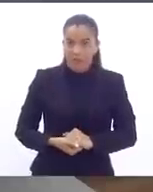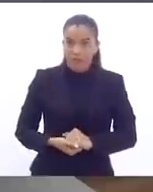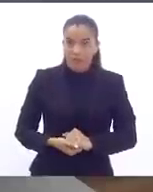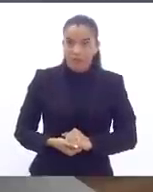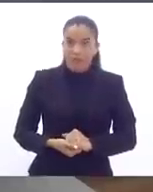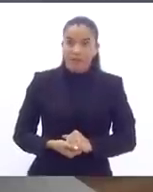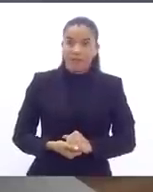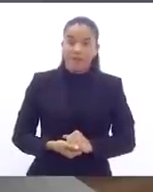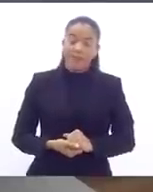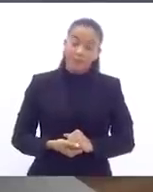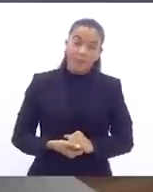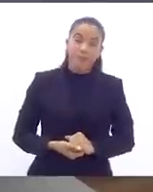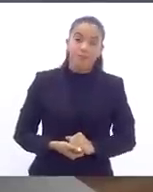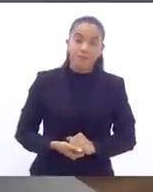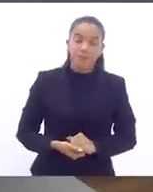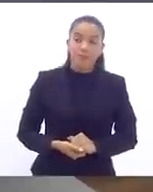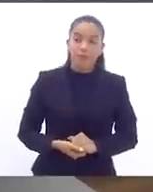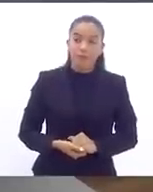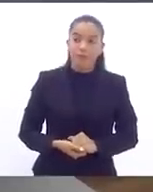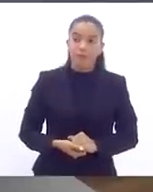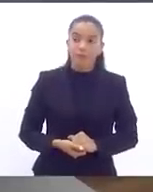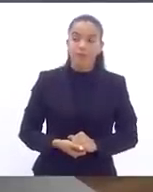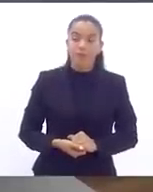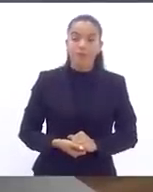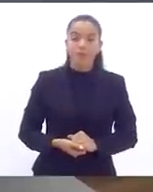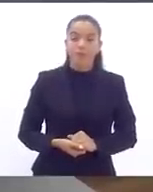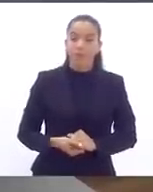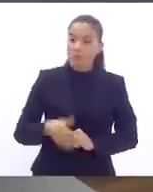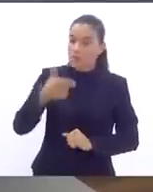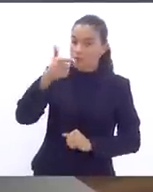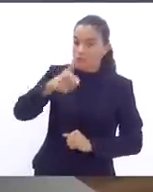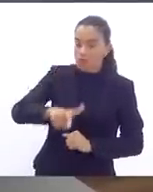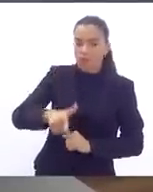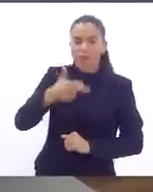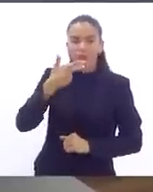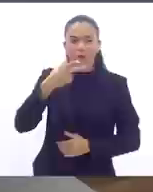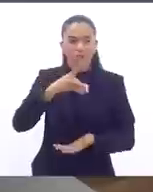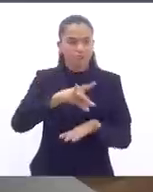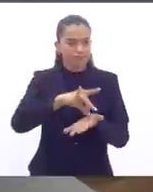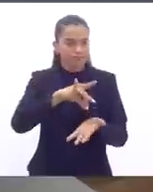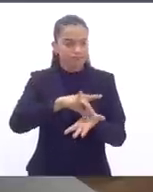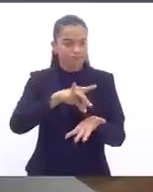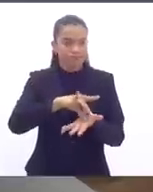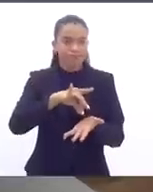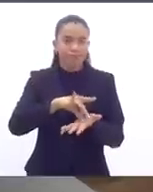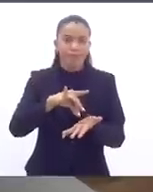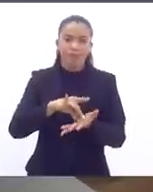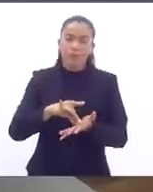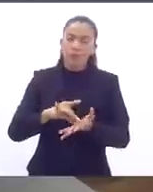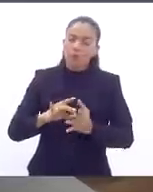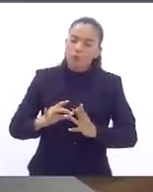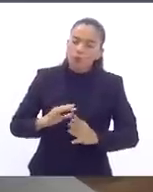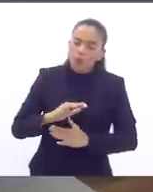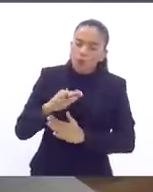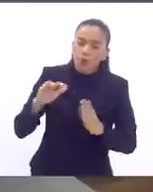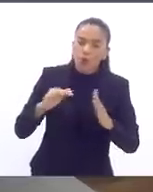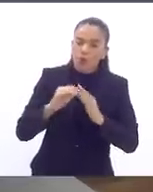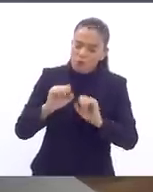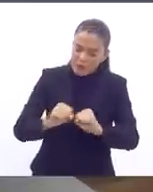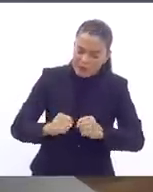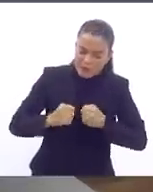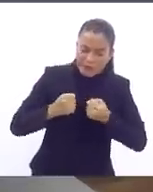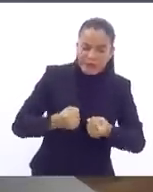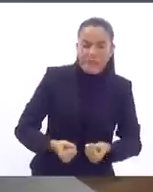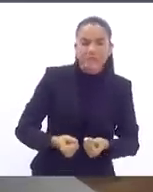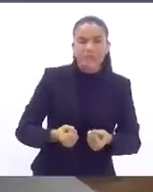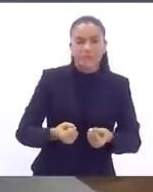bem eu volto a afirmar Deputado aqui que todos os esforços possíveis